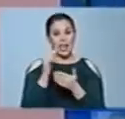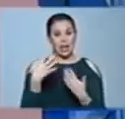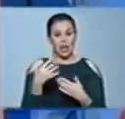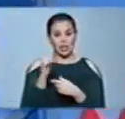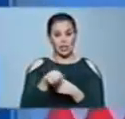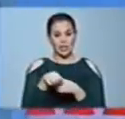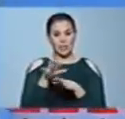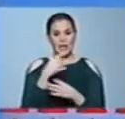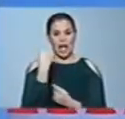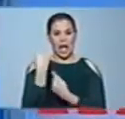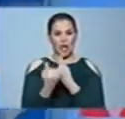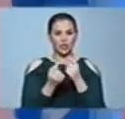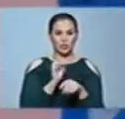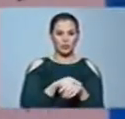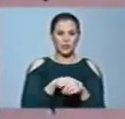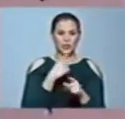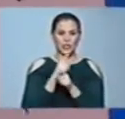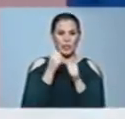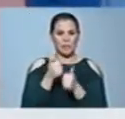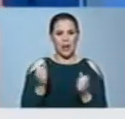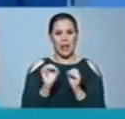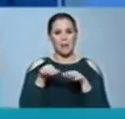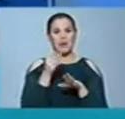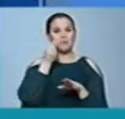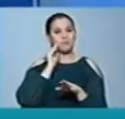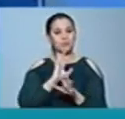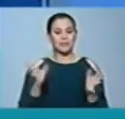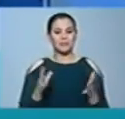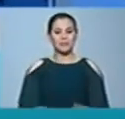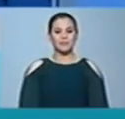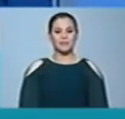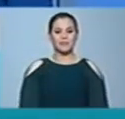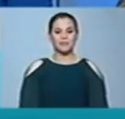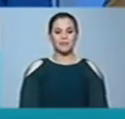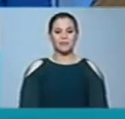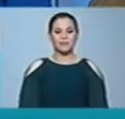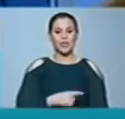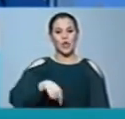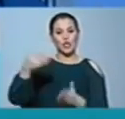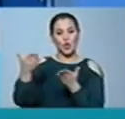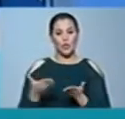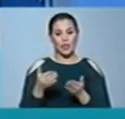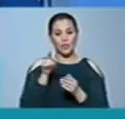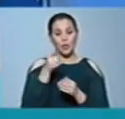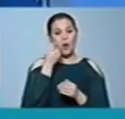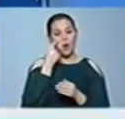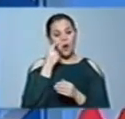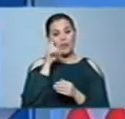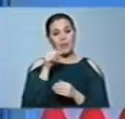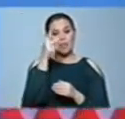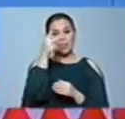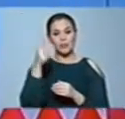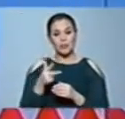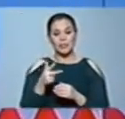sou um outro momento fiz coisas não correram muito bem no vasco para fazer é por isso que convidamos também para provar receitas em que as empresas